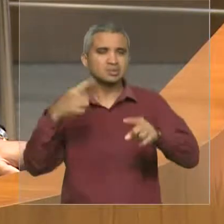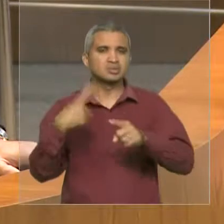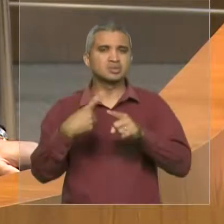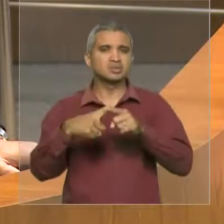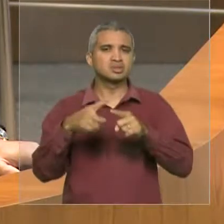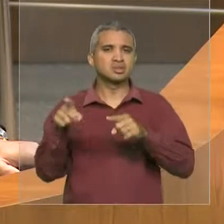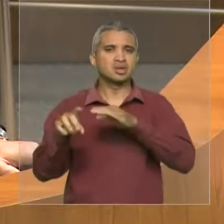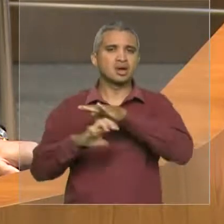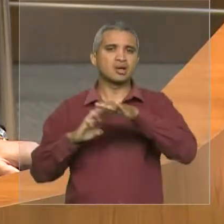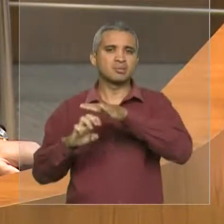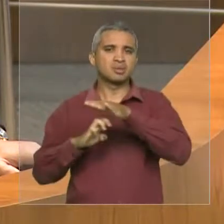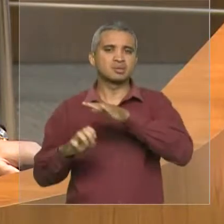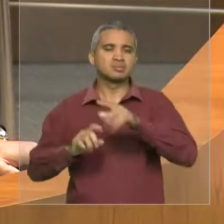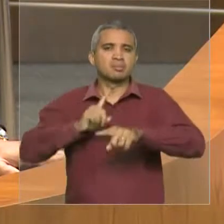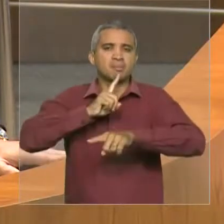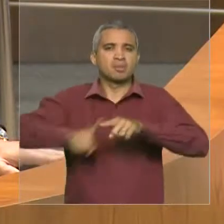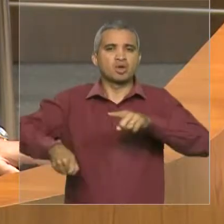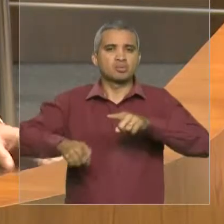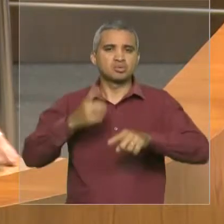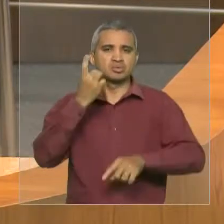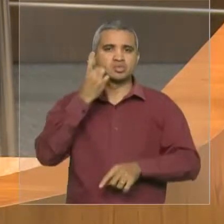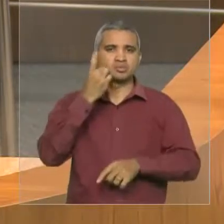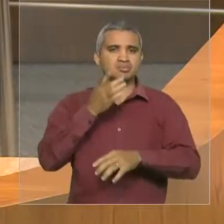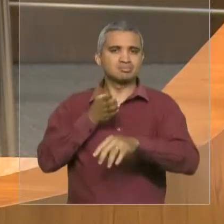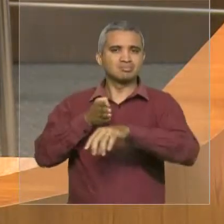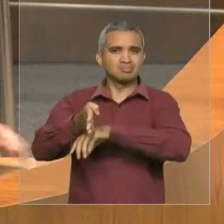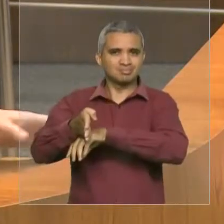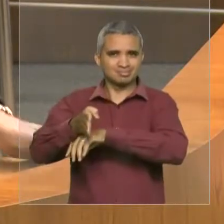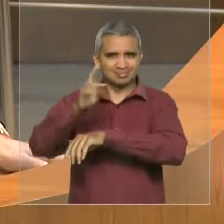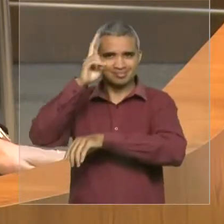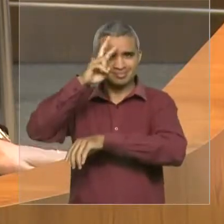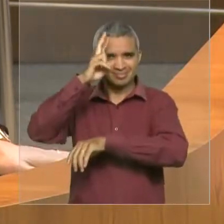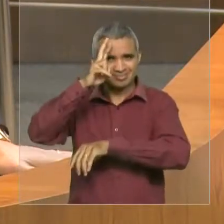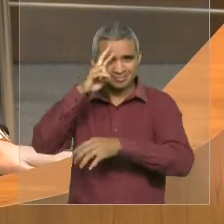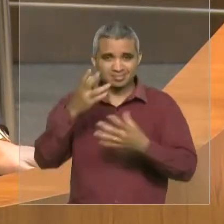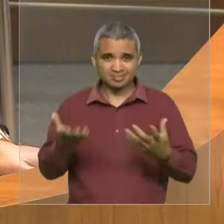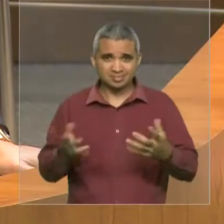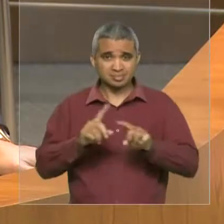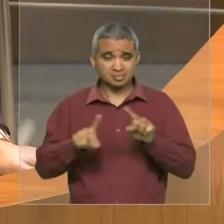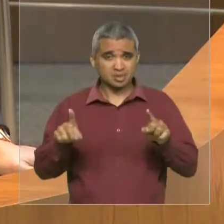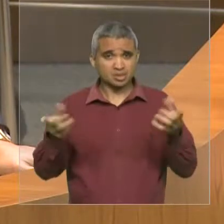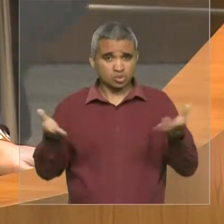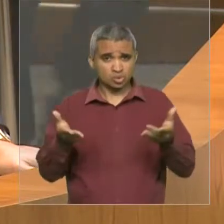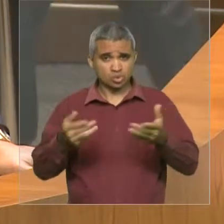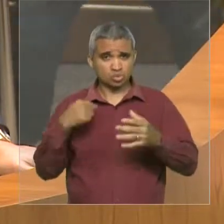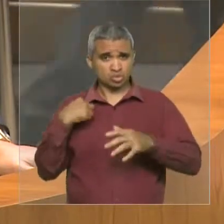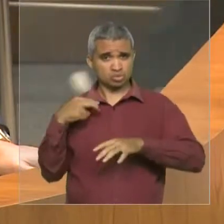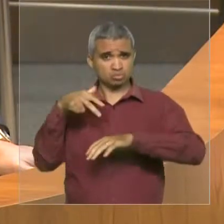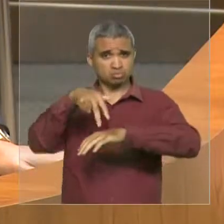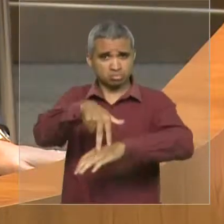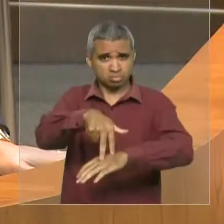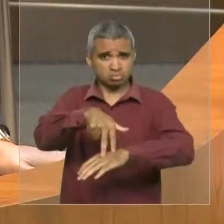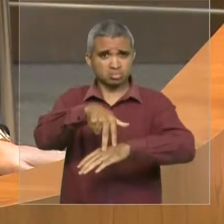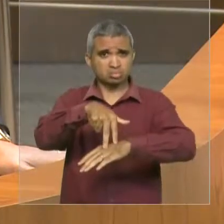senhor presidente, em nome dos mais de 8 milhões de... dos mais de 7 milhões